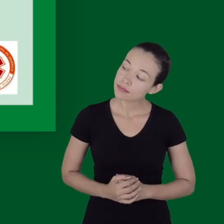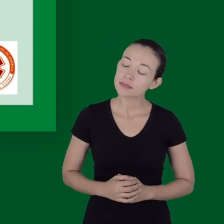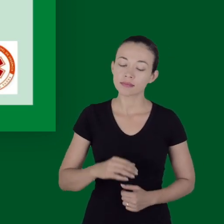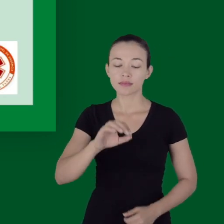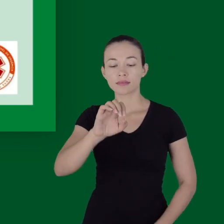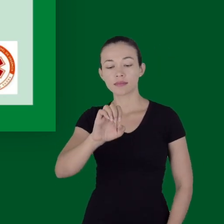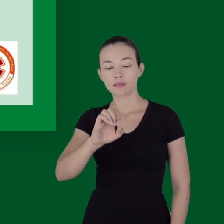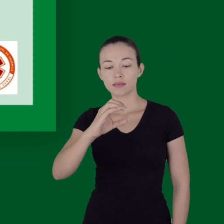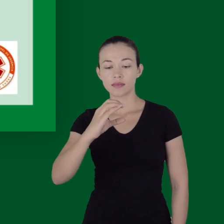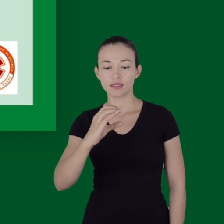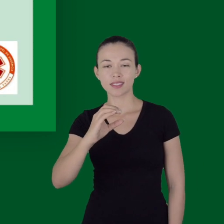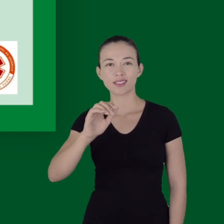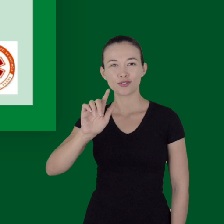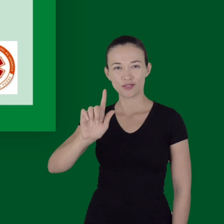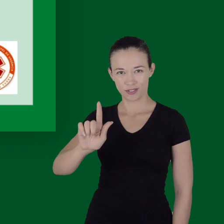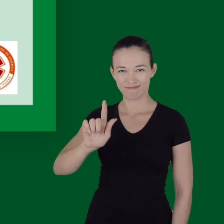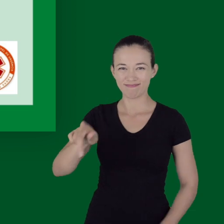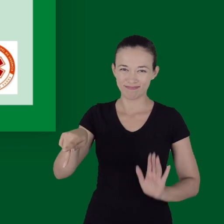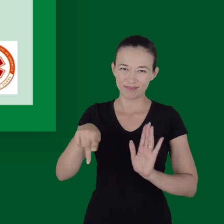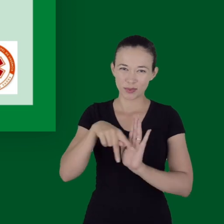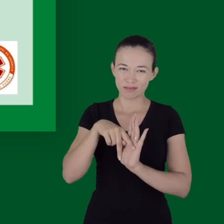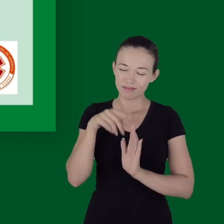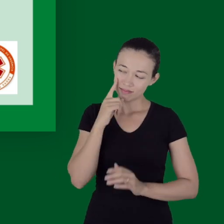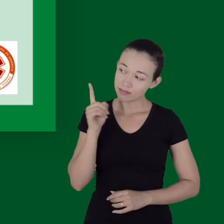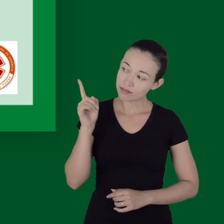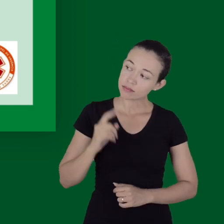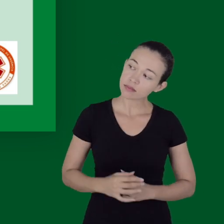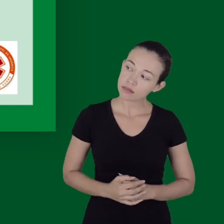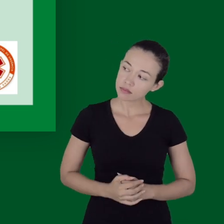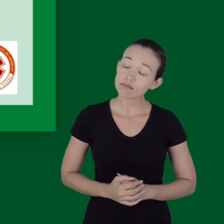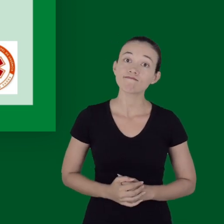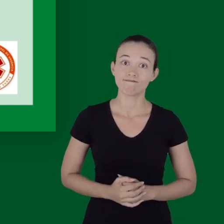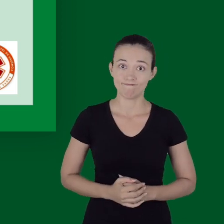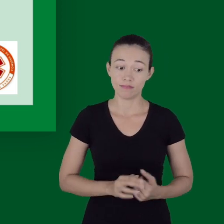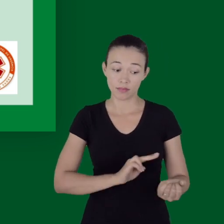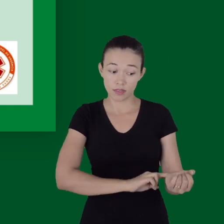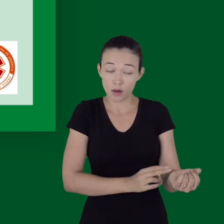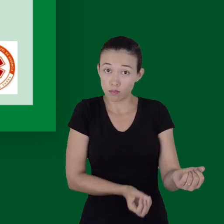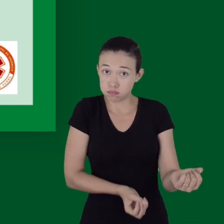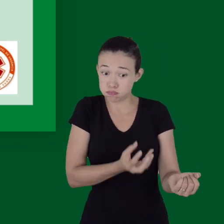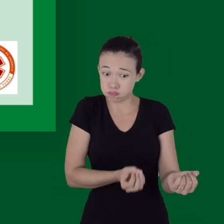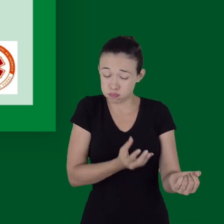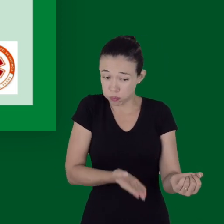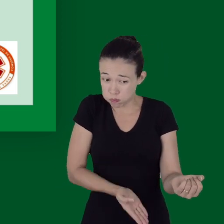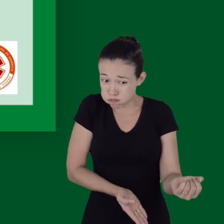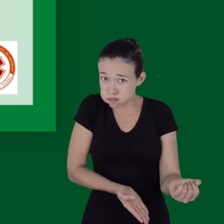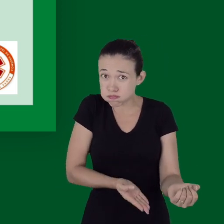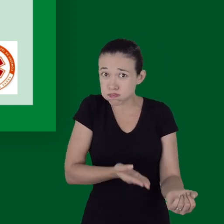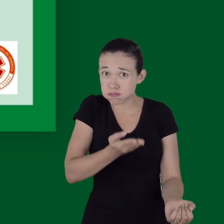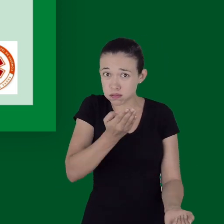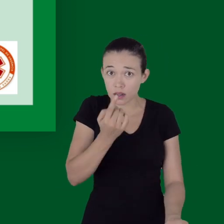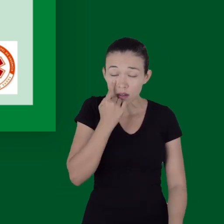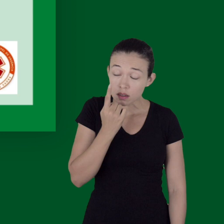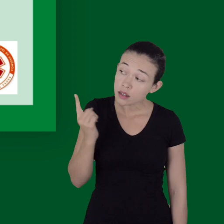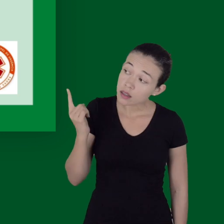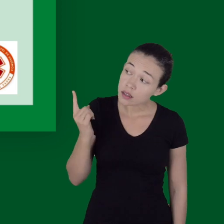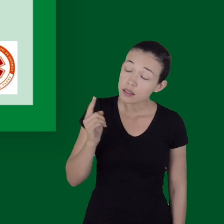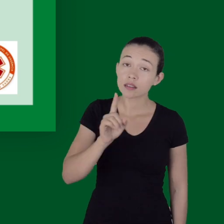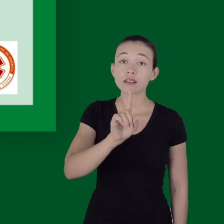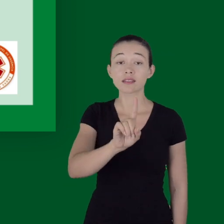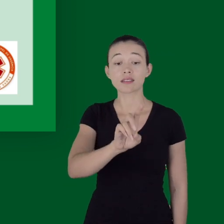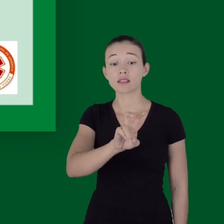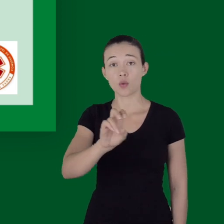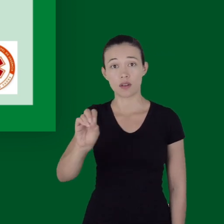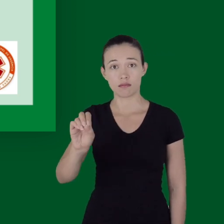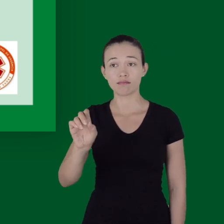Aqui um eletro da taquicardia paroxística, né, supraventricular, que a gente consegue ver que a frequência está bem alta. Aqui